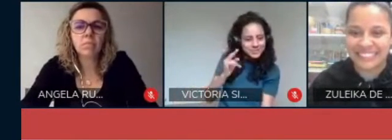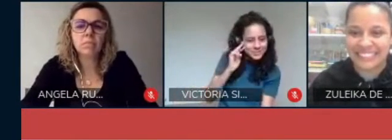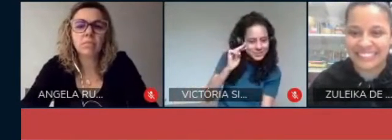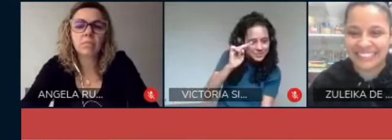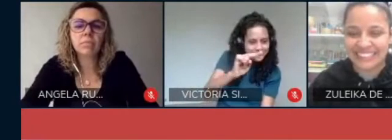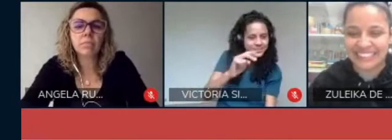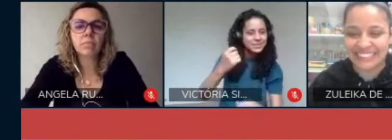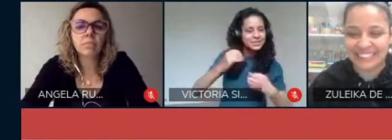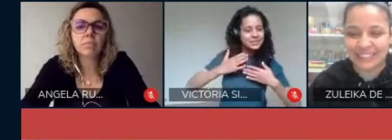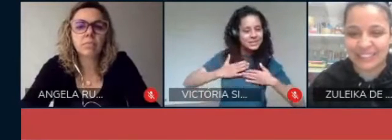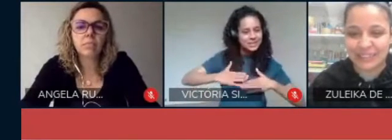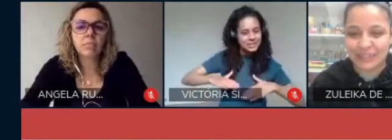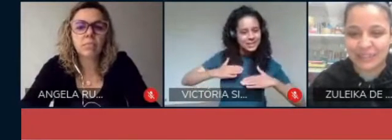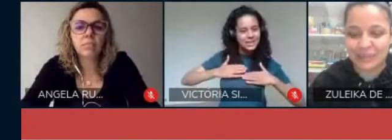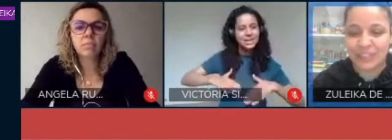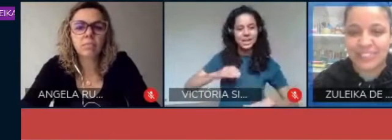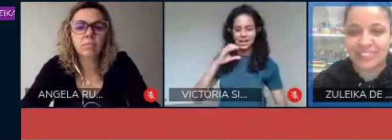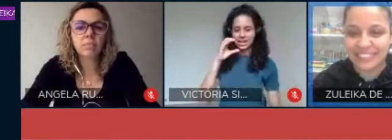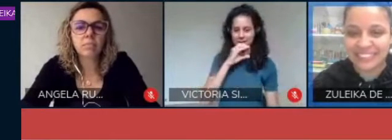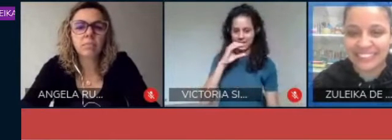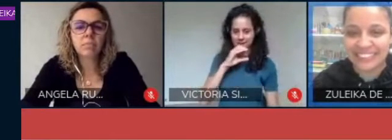esse pequeno problema.